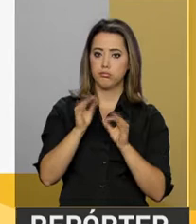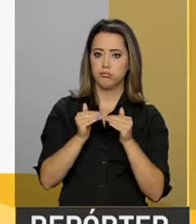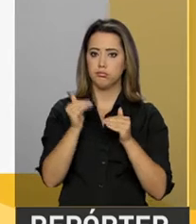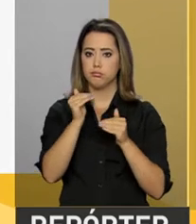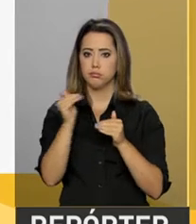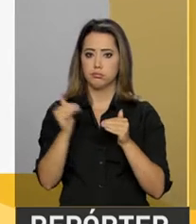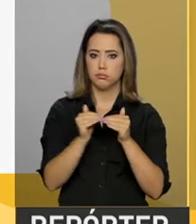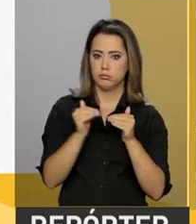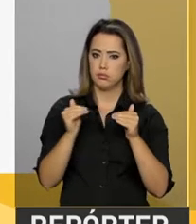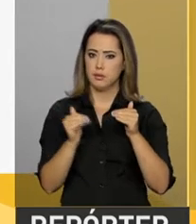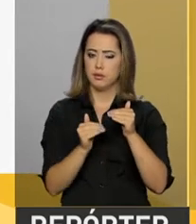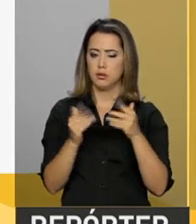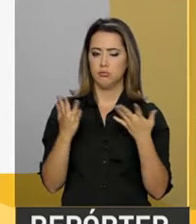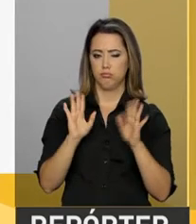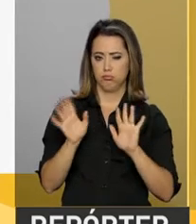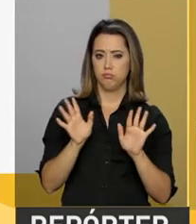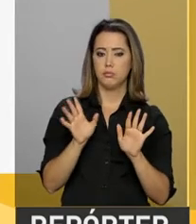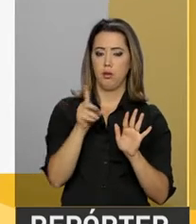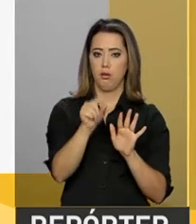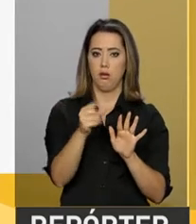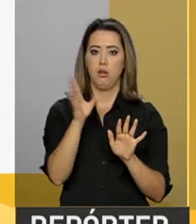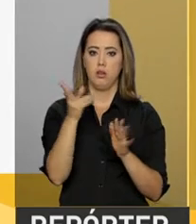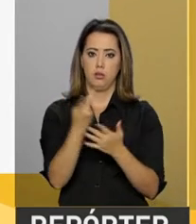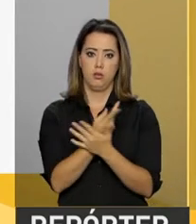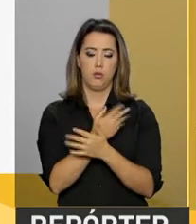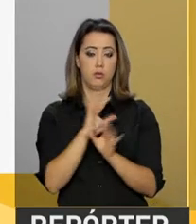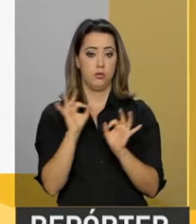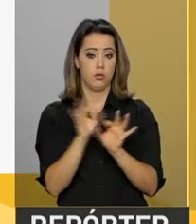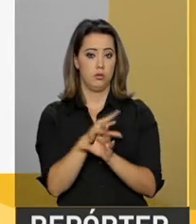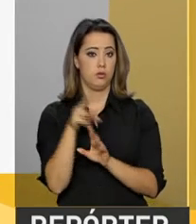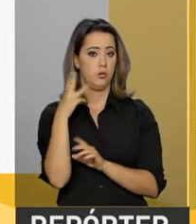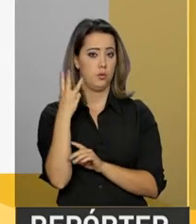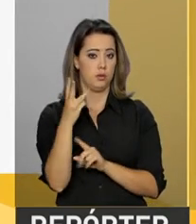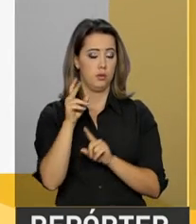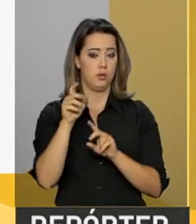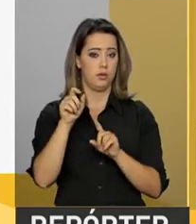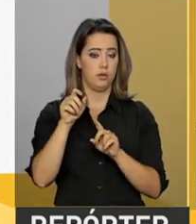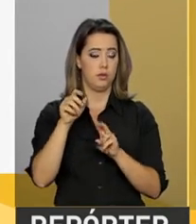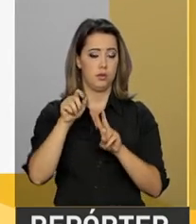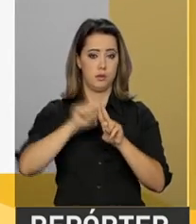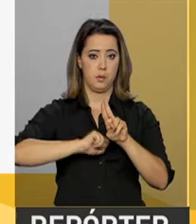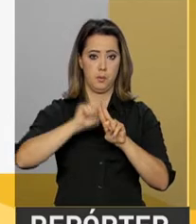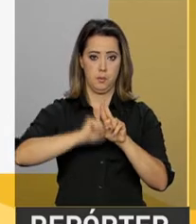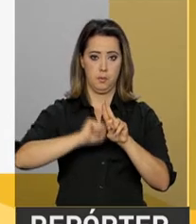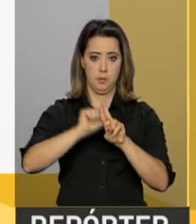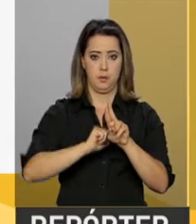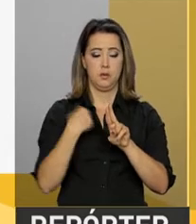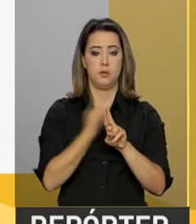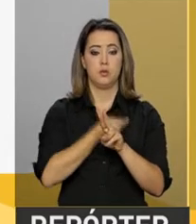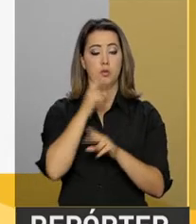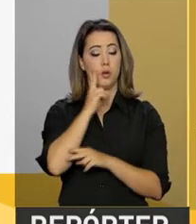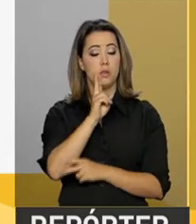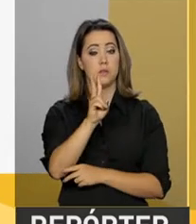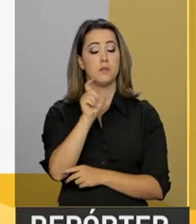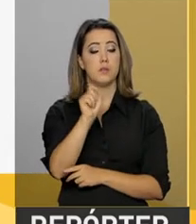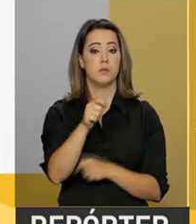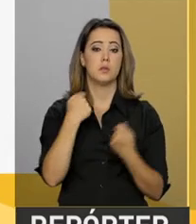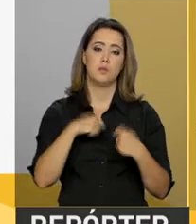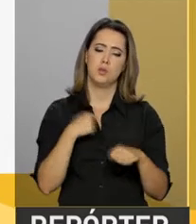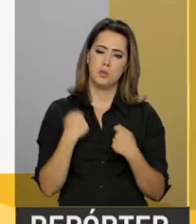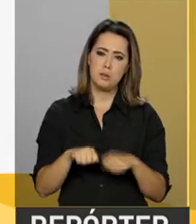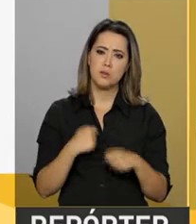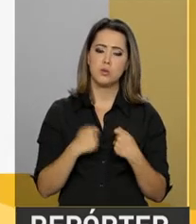aconteceu agora era a conclusão do segundo do terceiro bimestre então nós fizemos a avaliação e tivemos que adotar essa